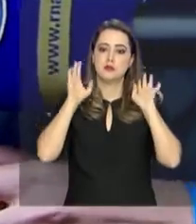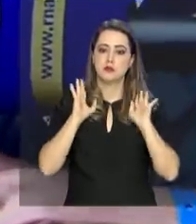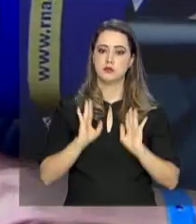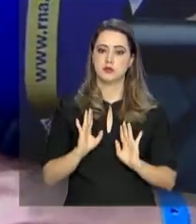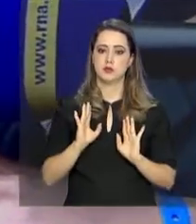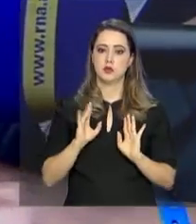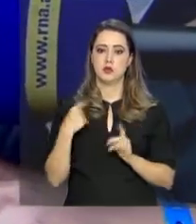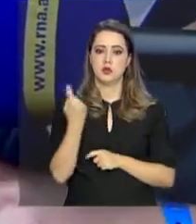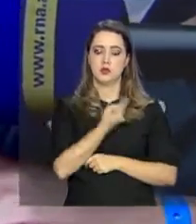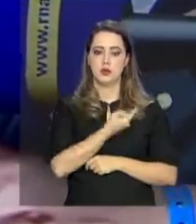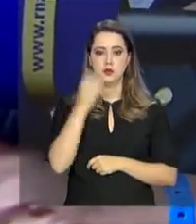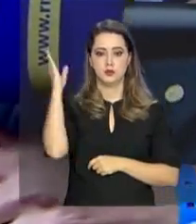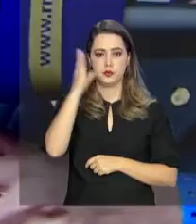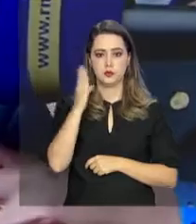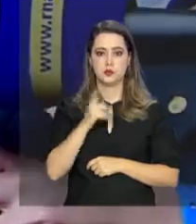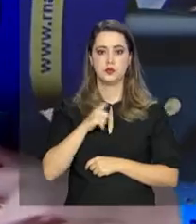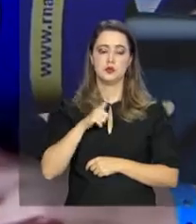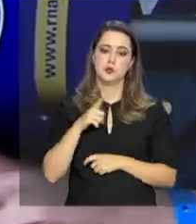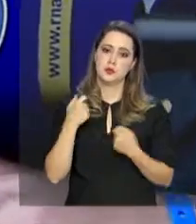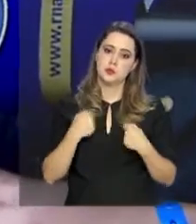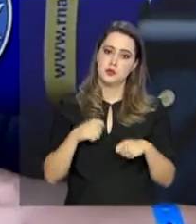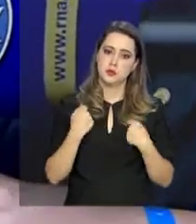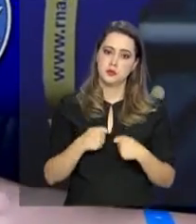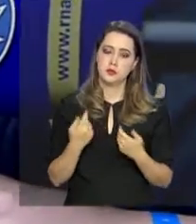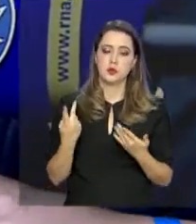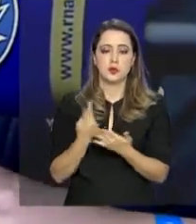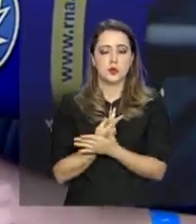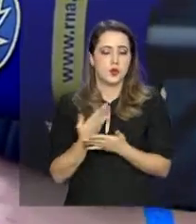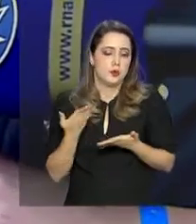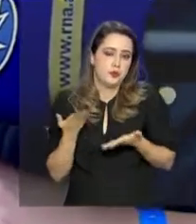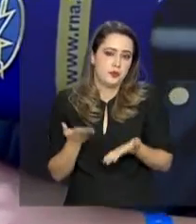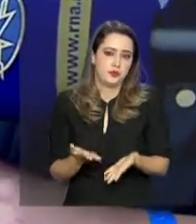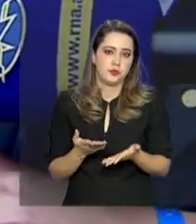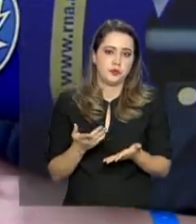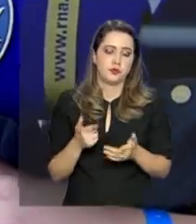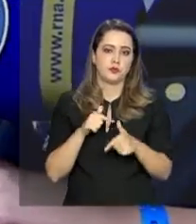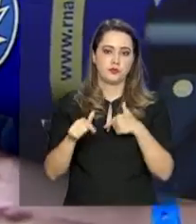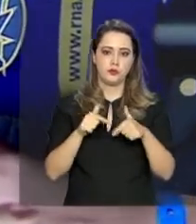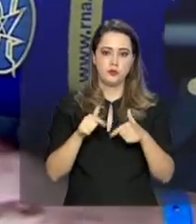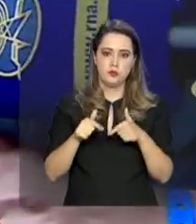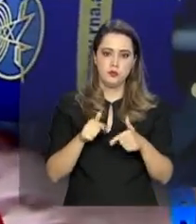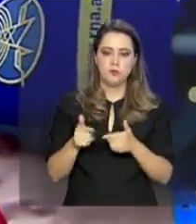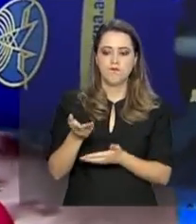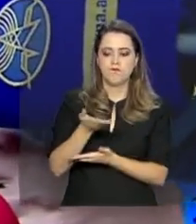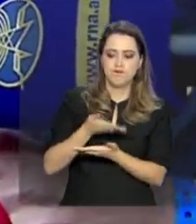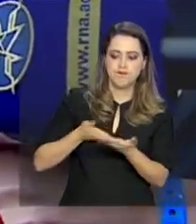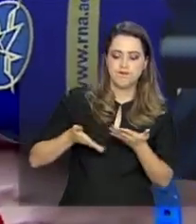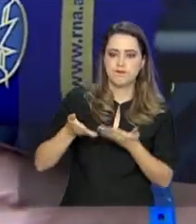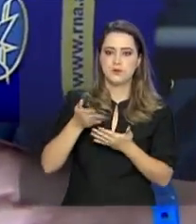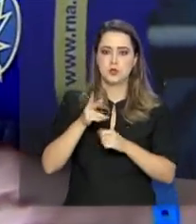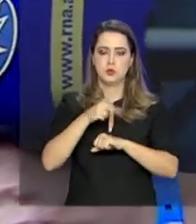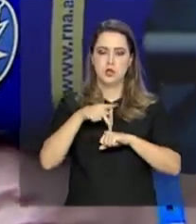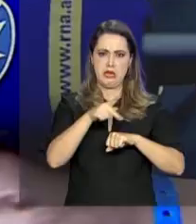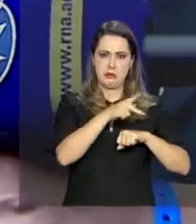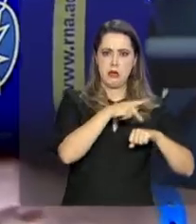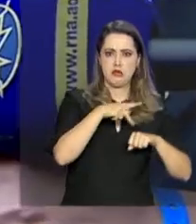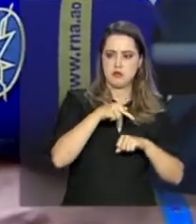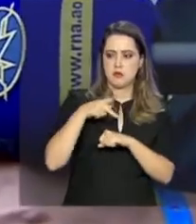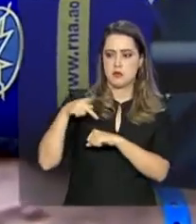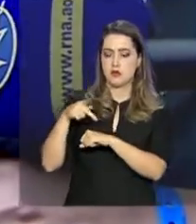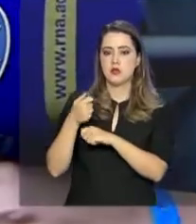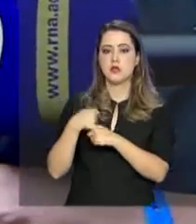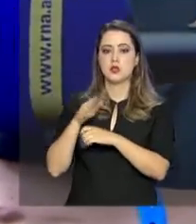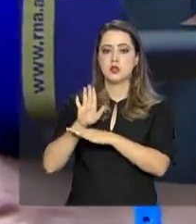nós no brasil temos o dever como está acontecendo com os trabalhos diplomáticos nós temos o dever é de